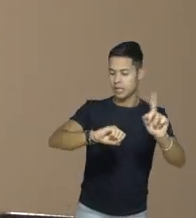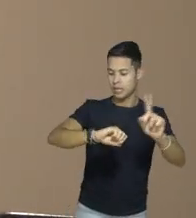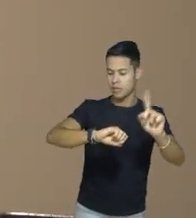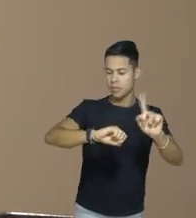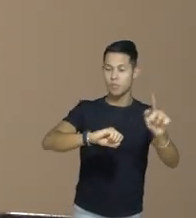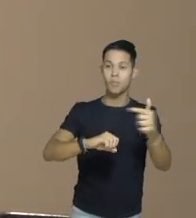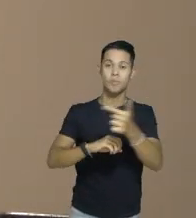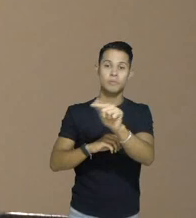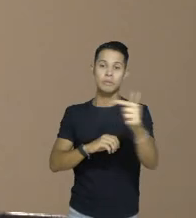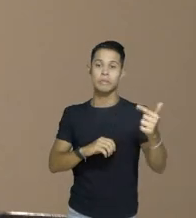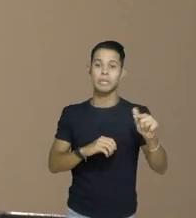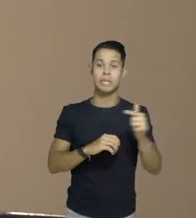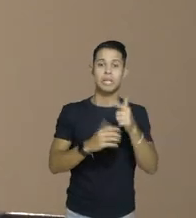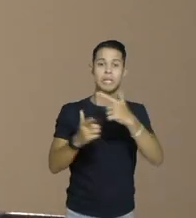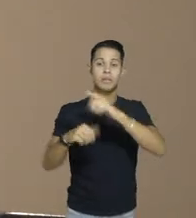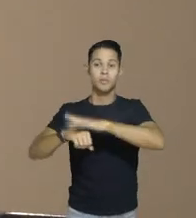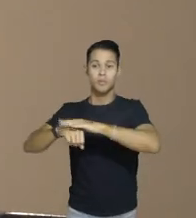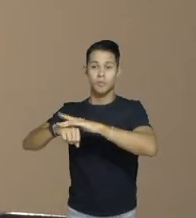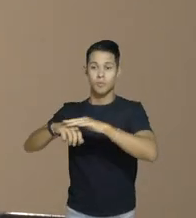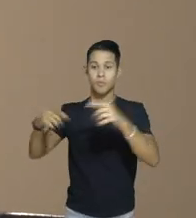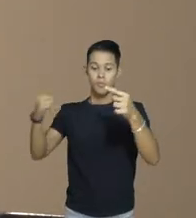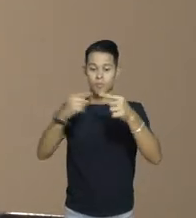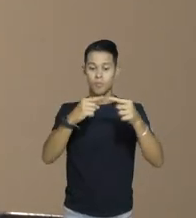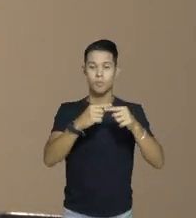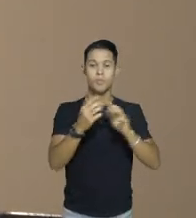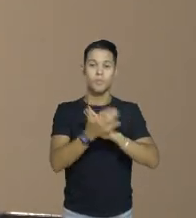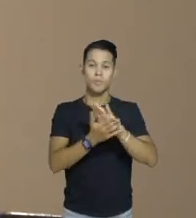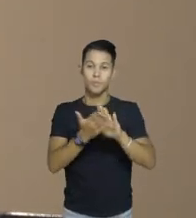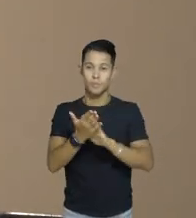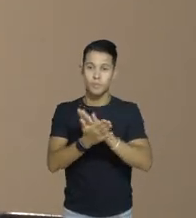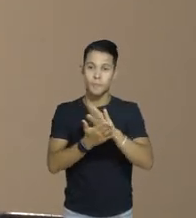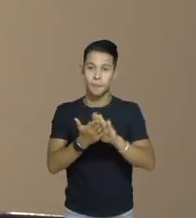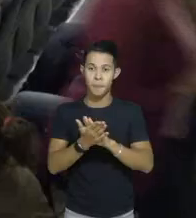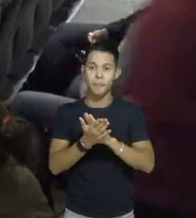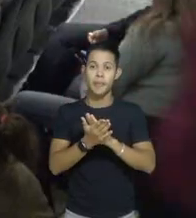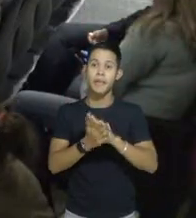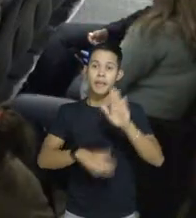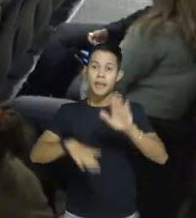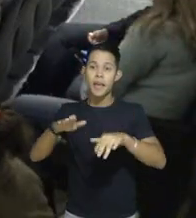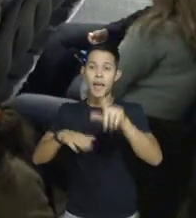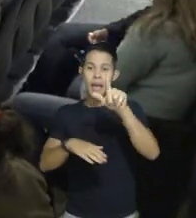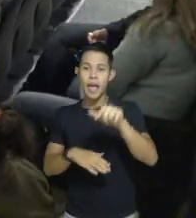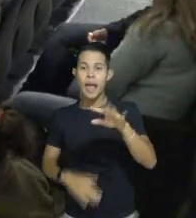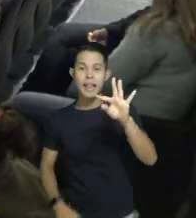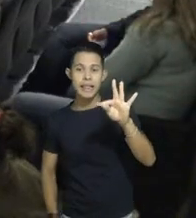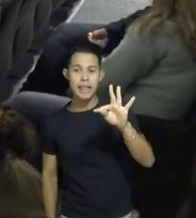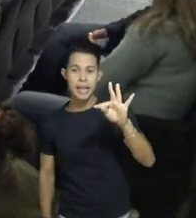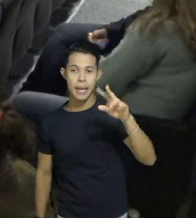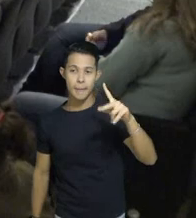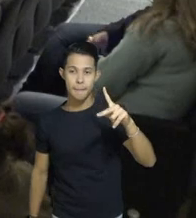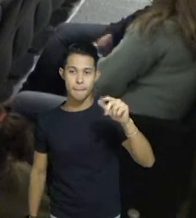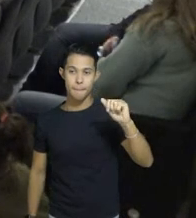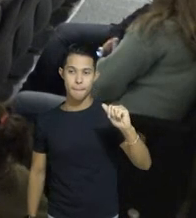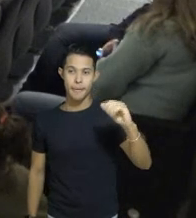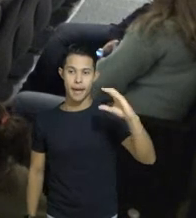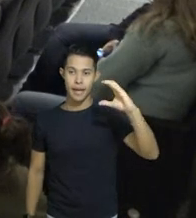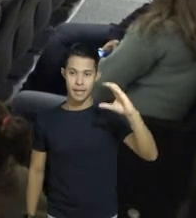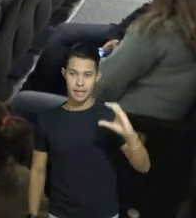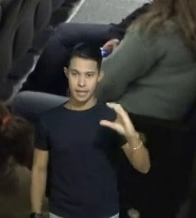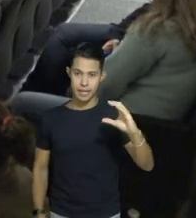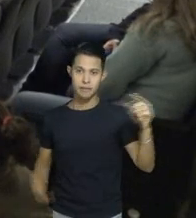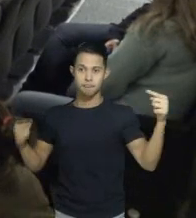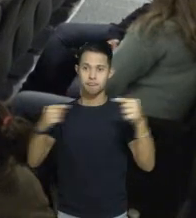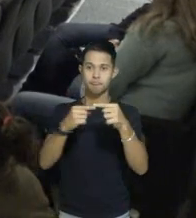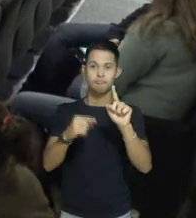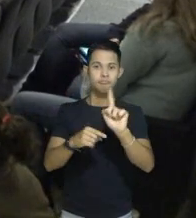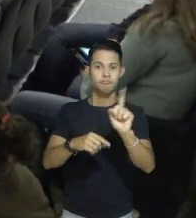comorbidade. Em muitos casos, é TEPAC, sem comorbidade associada. Mas se tem